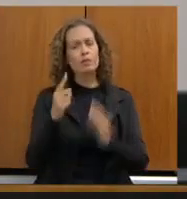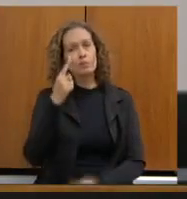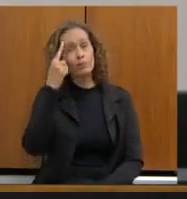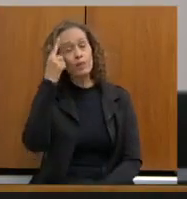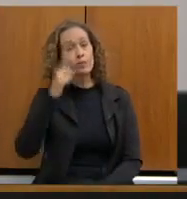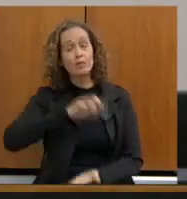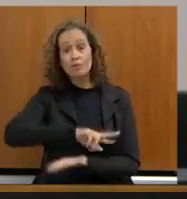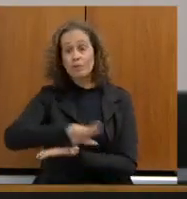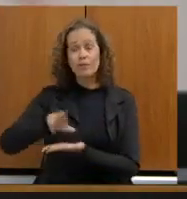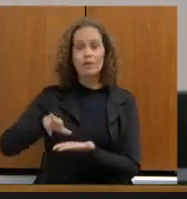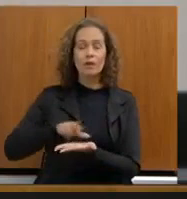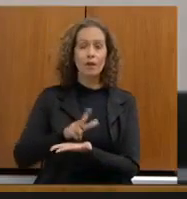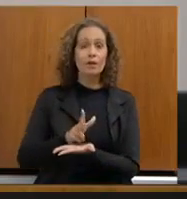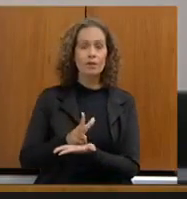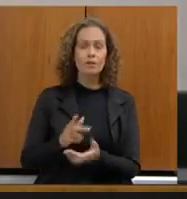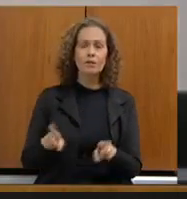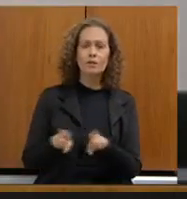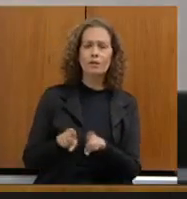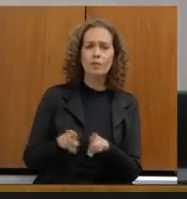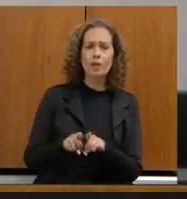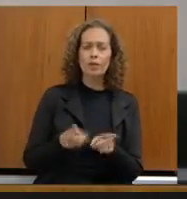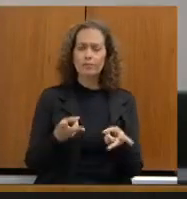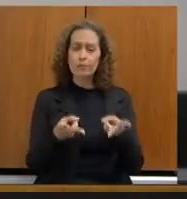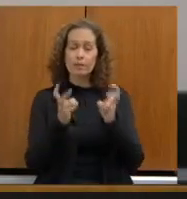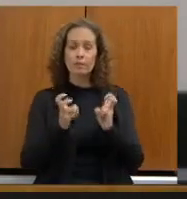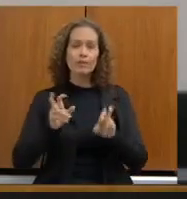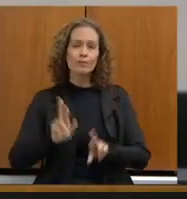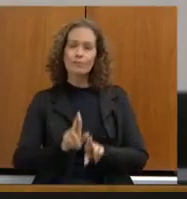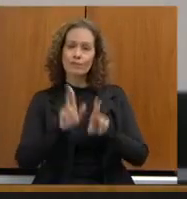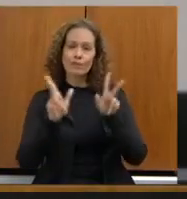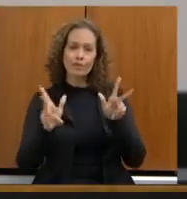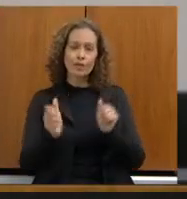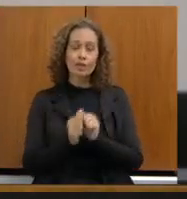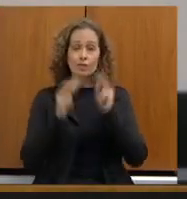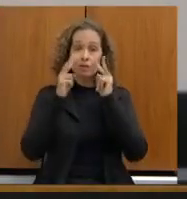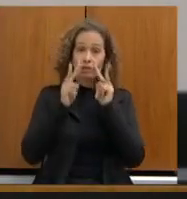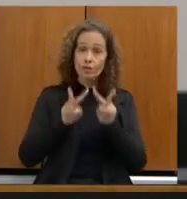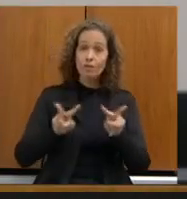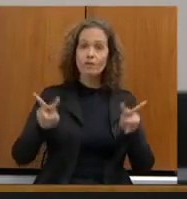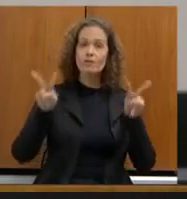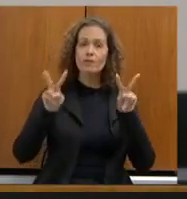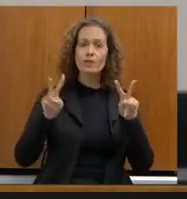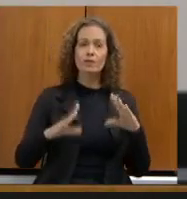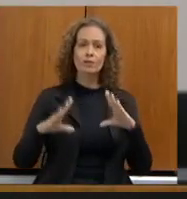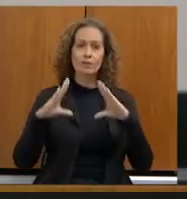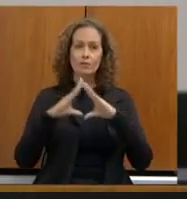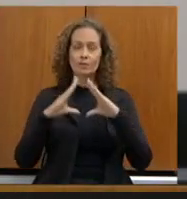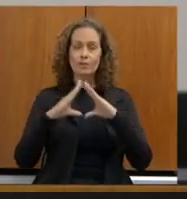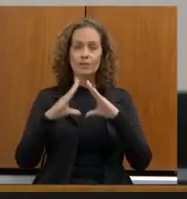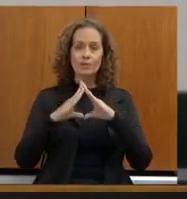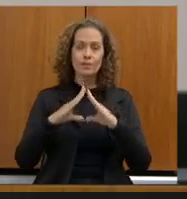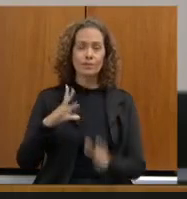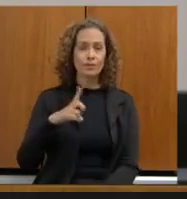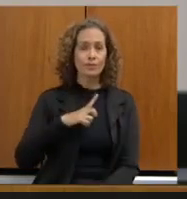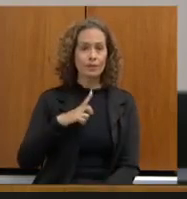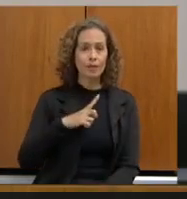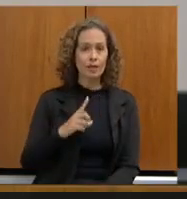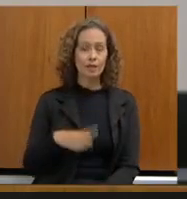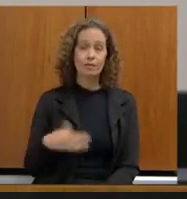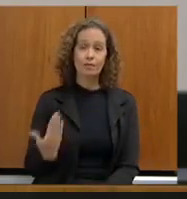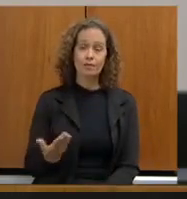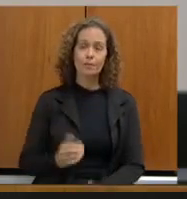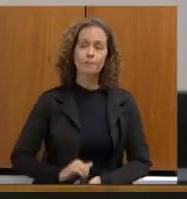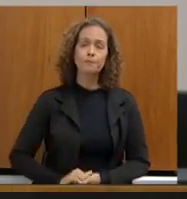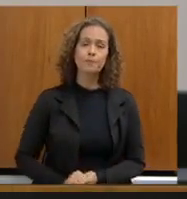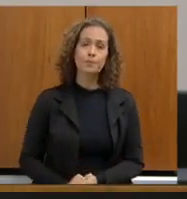pensamentos diversos e de olhares diferentes e da Visão plural que essa casa tem então vamos levar